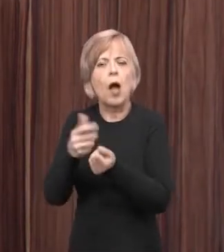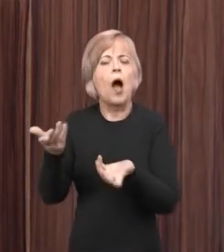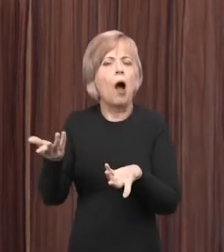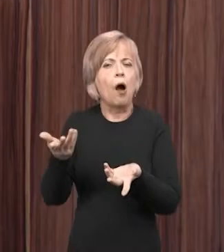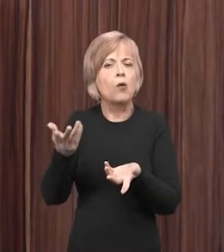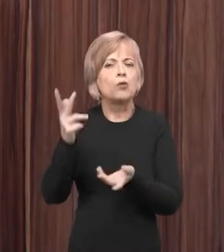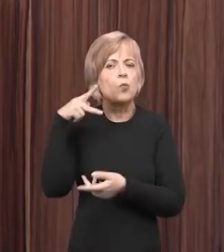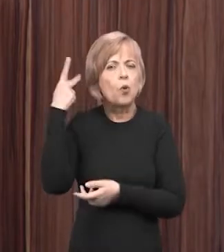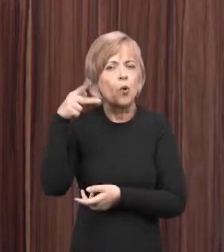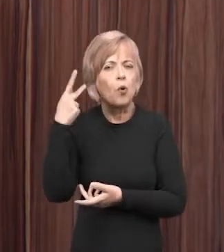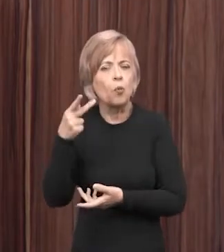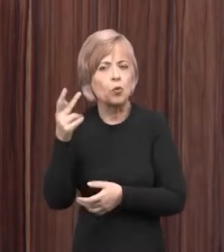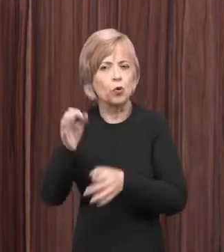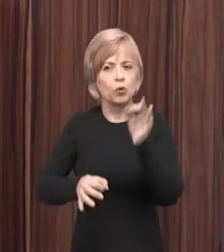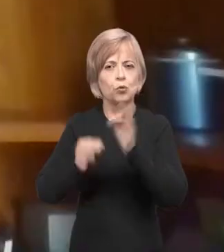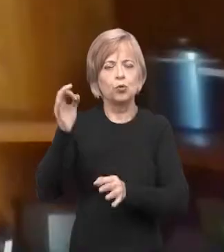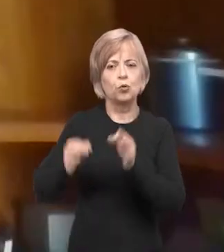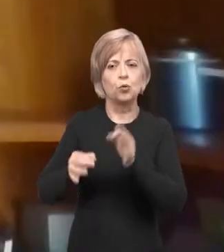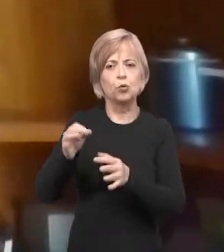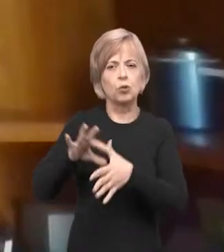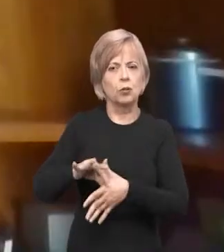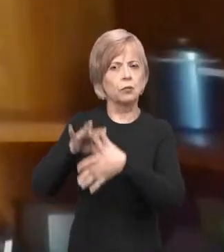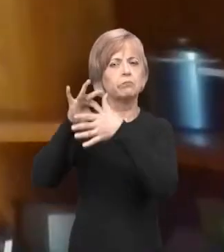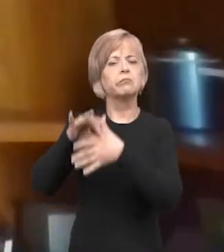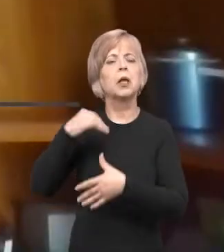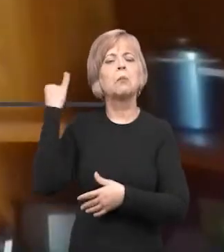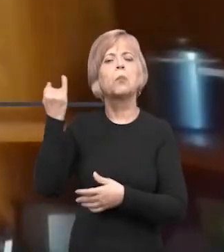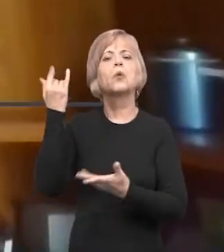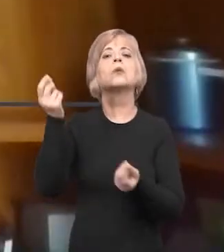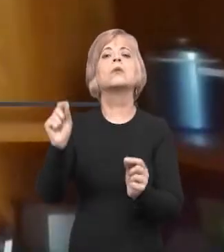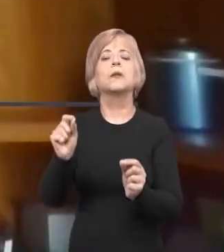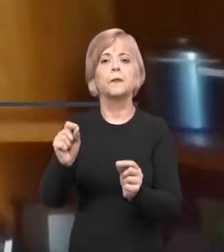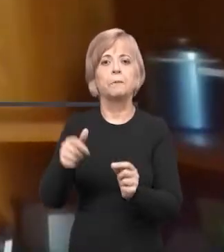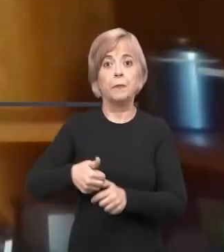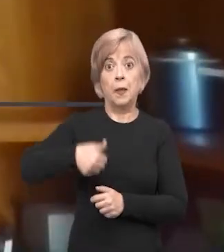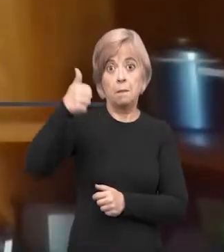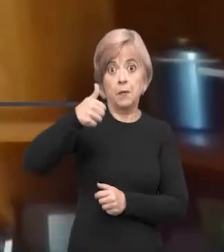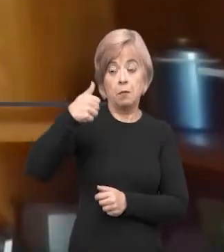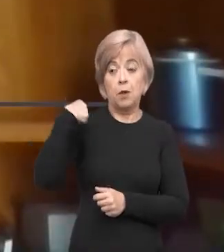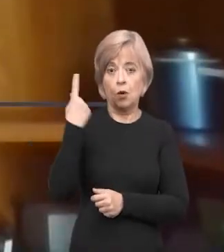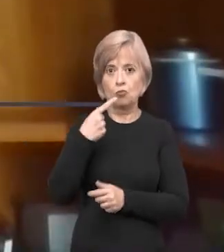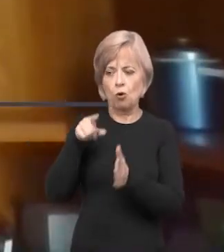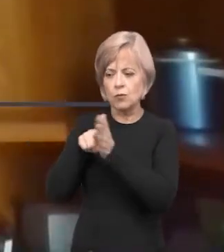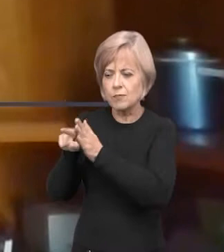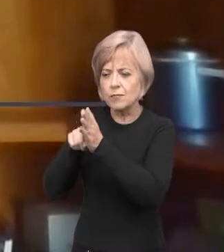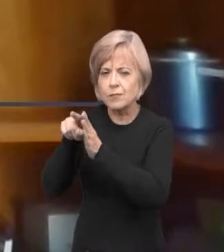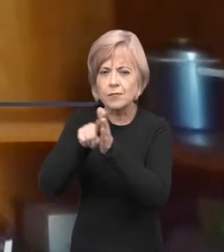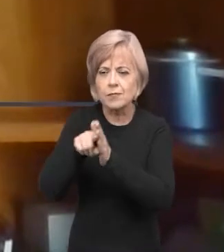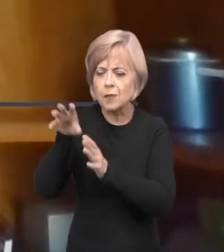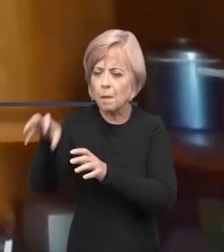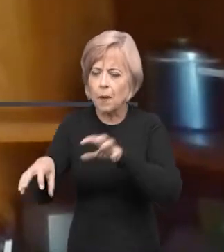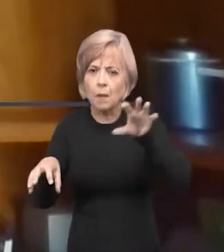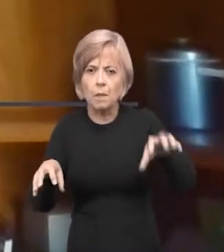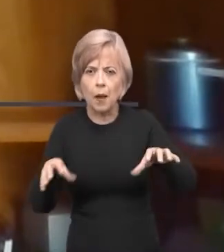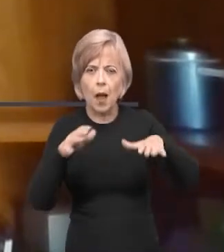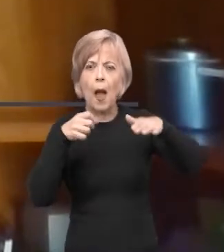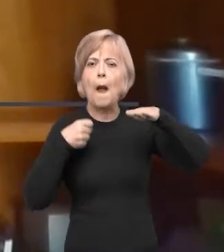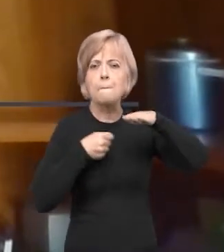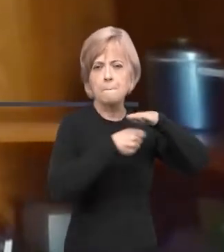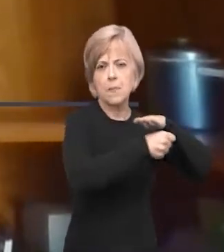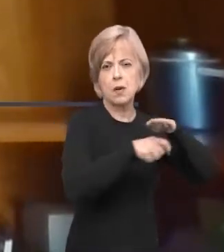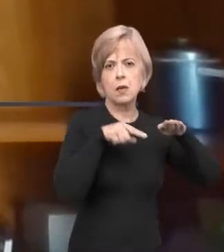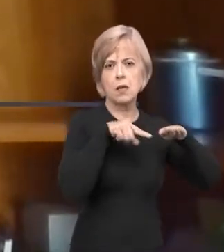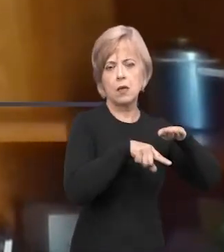senhora acha que merecem destaque? A primeira foi o mapeamento que nós fizemos sobre os abrigos para pessoas